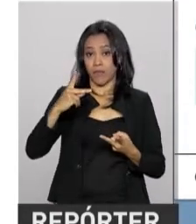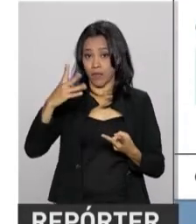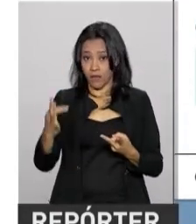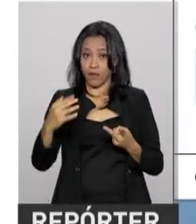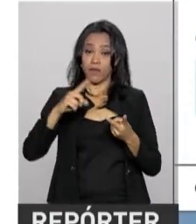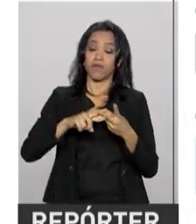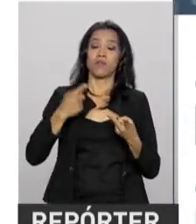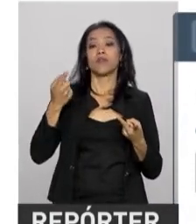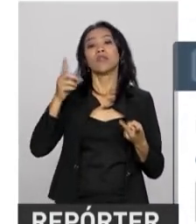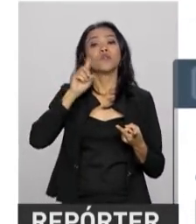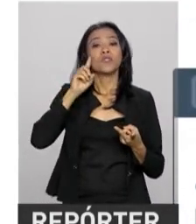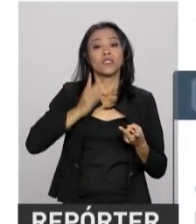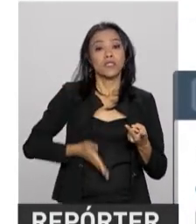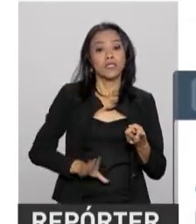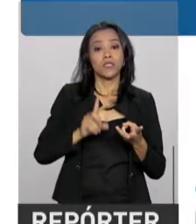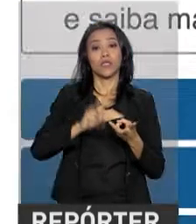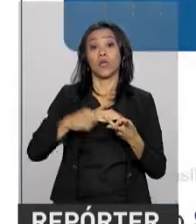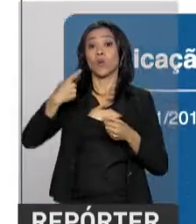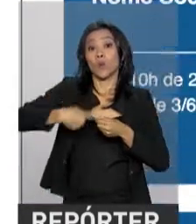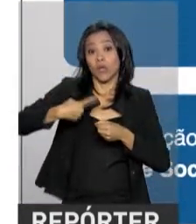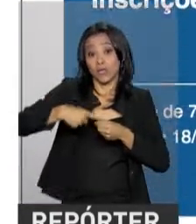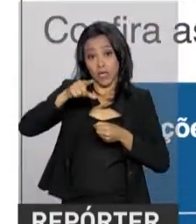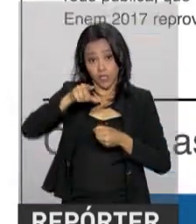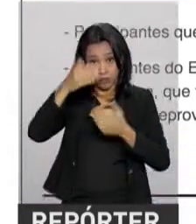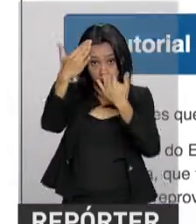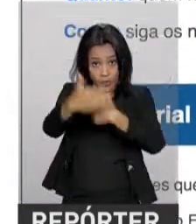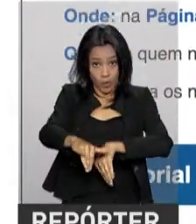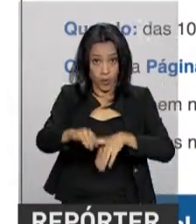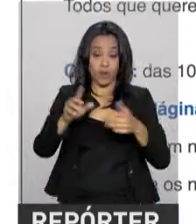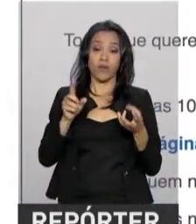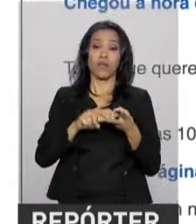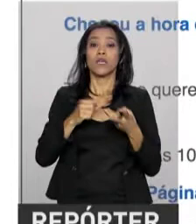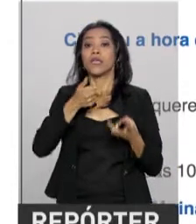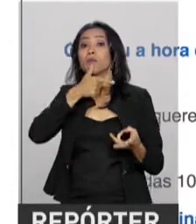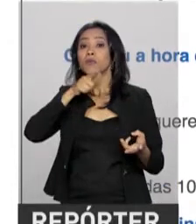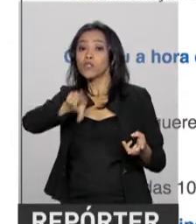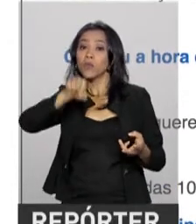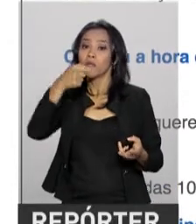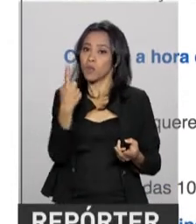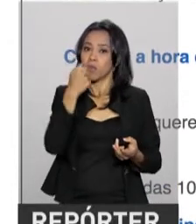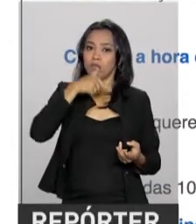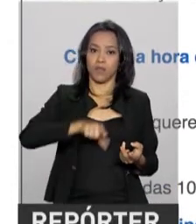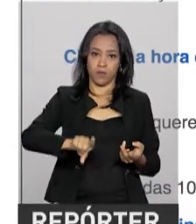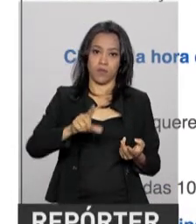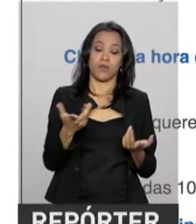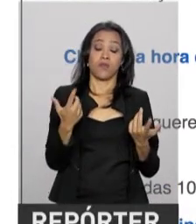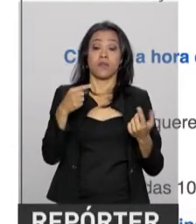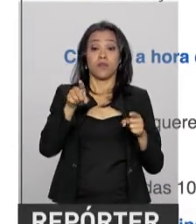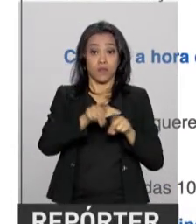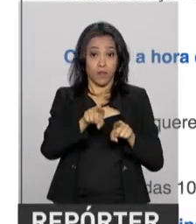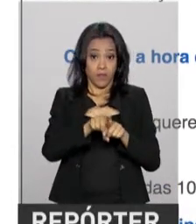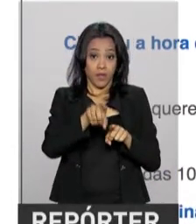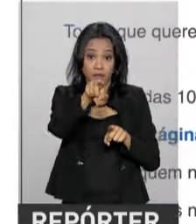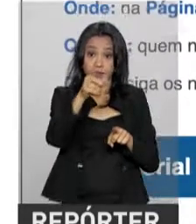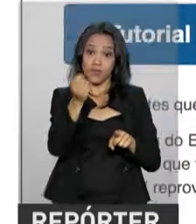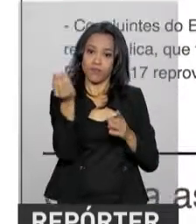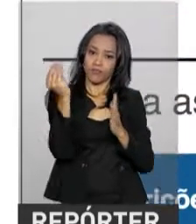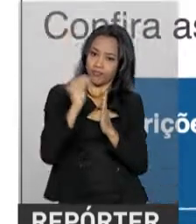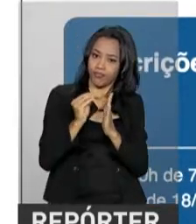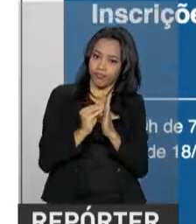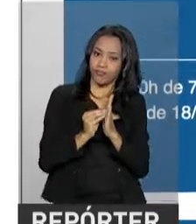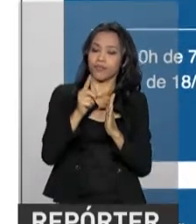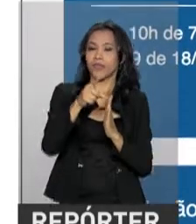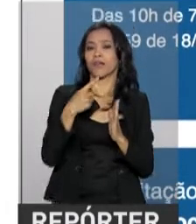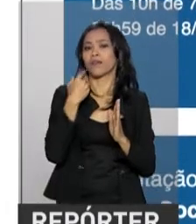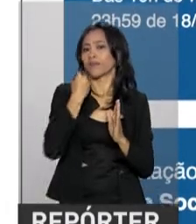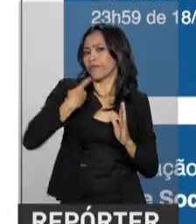um município onde vai fazer a prova e opção de língua estrangeira é preciso preencher também o questionário com informações socioeconômicas